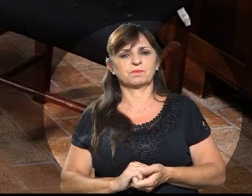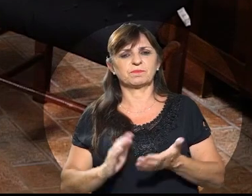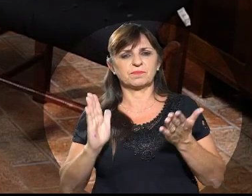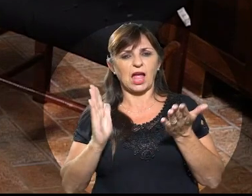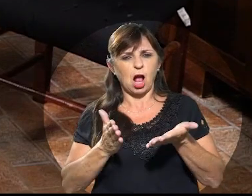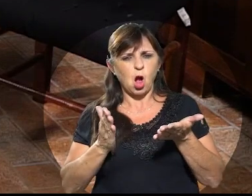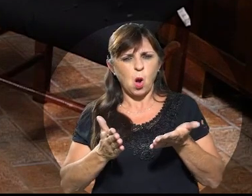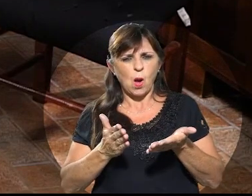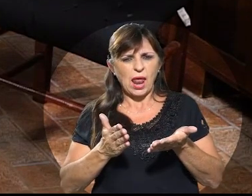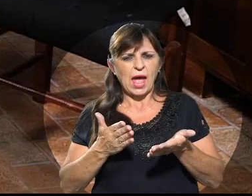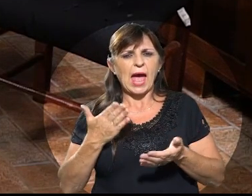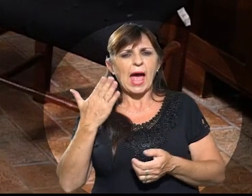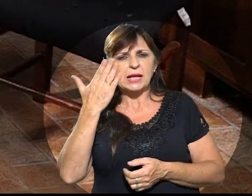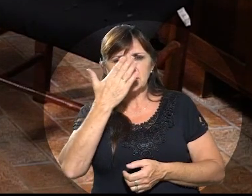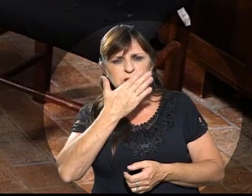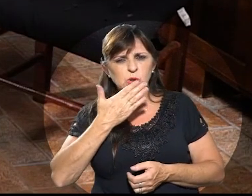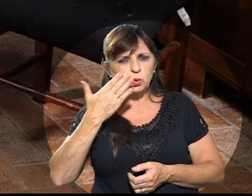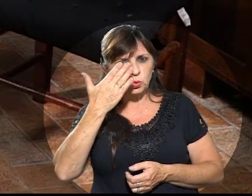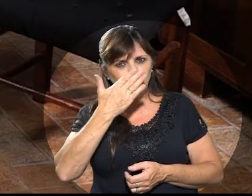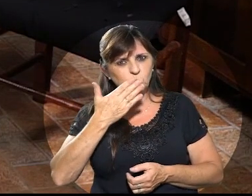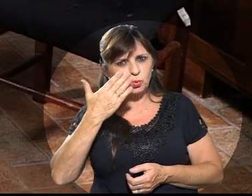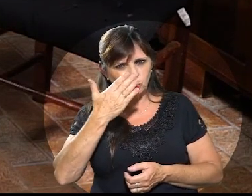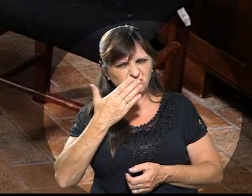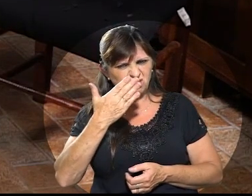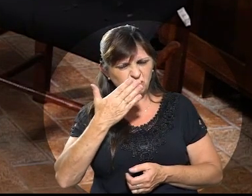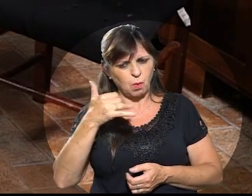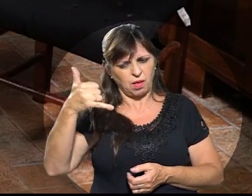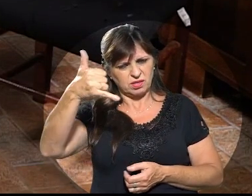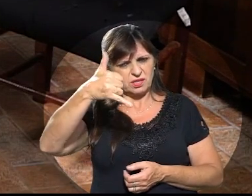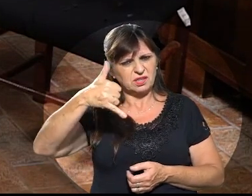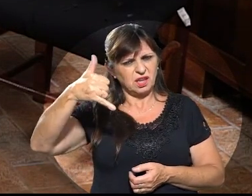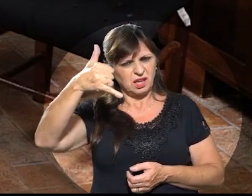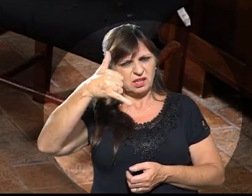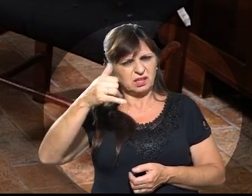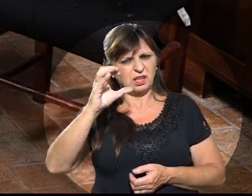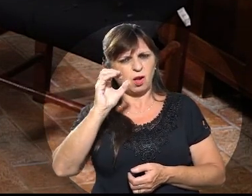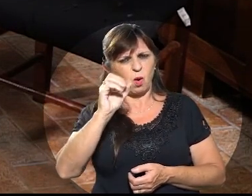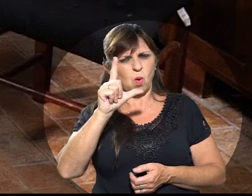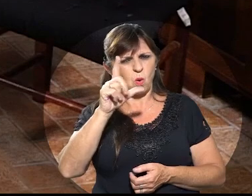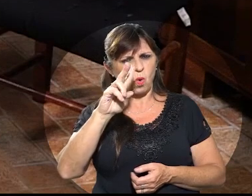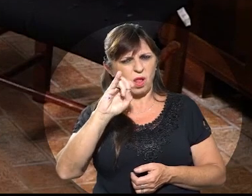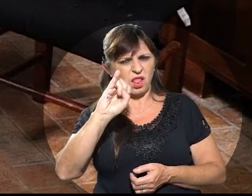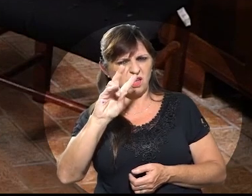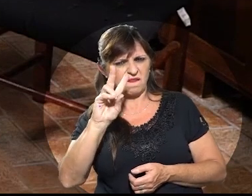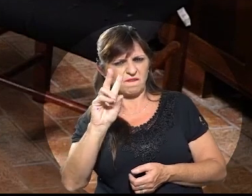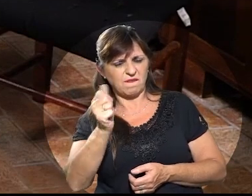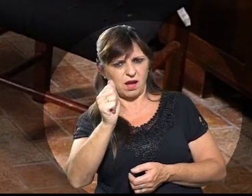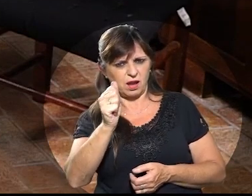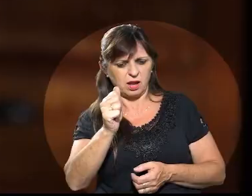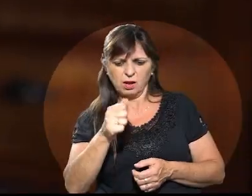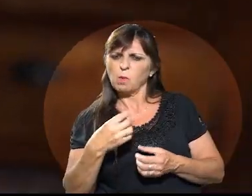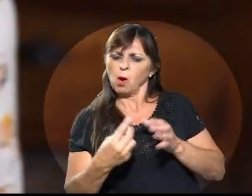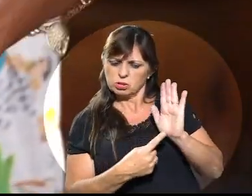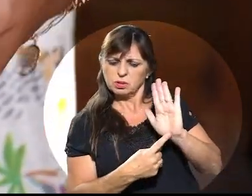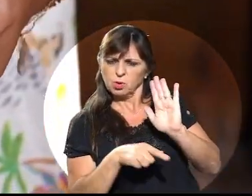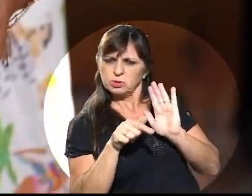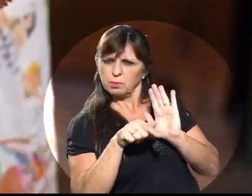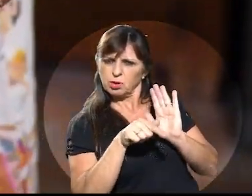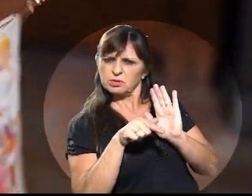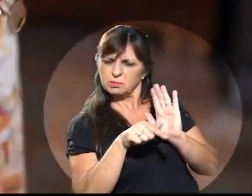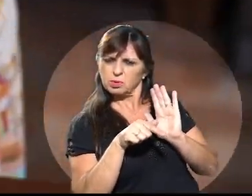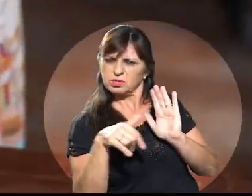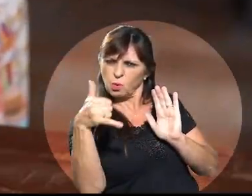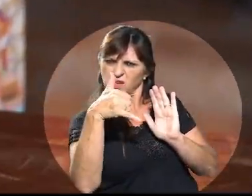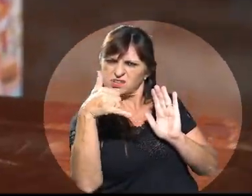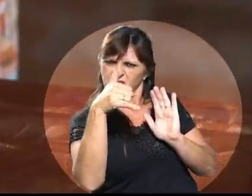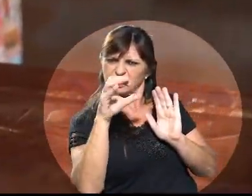A cebola. Com o azeite de oliva. Olha aí, barbaridade. Mas mostra aqui como é que se faz. Vou fazer aqui em cima, depois nós recolhemos.